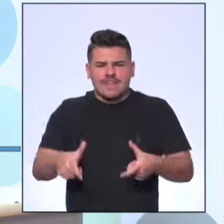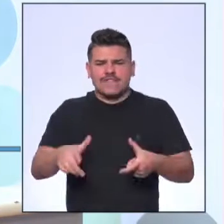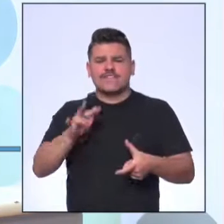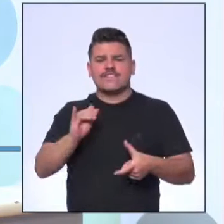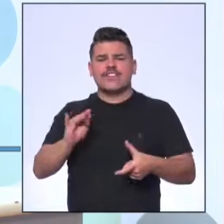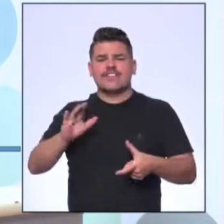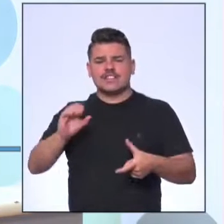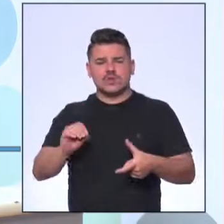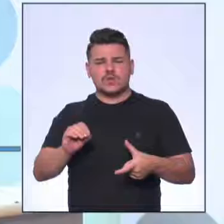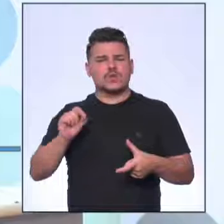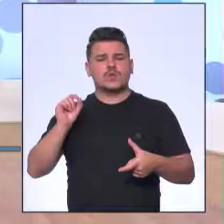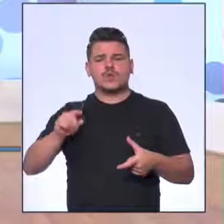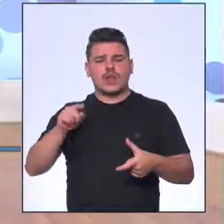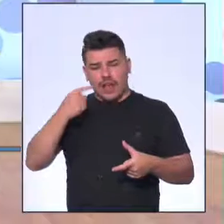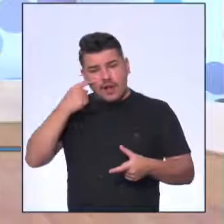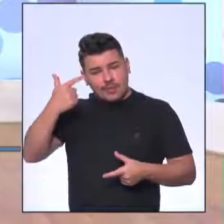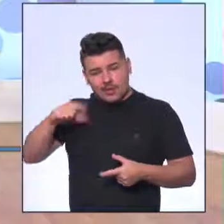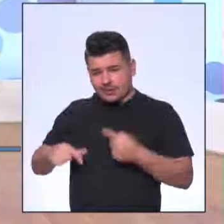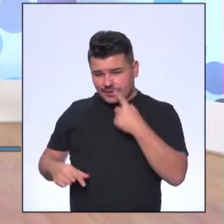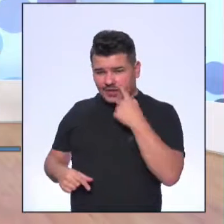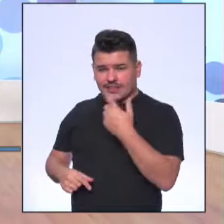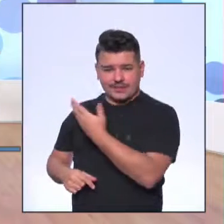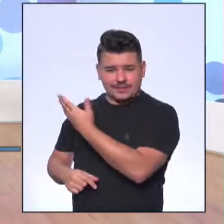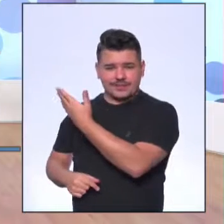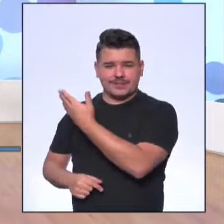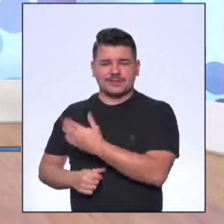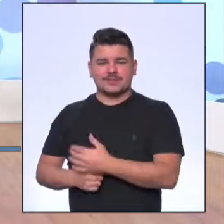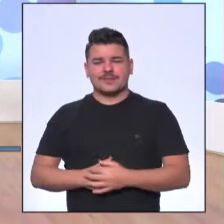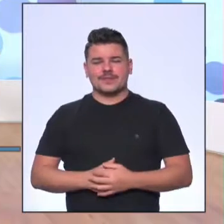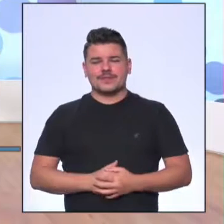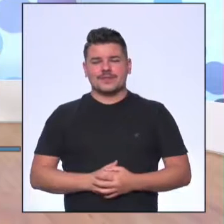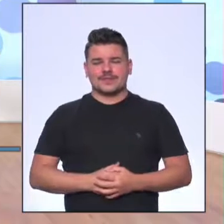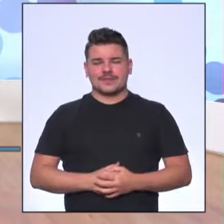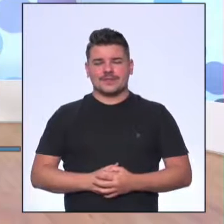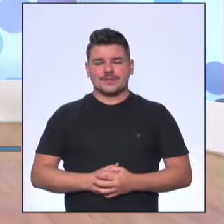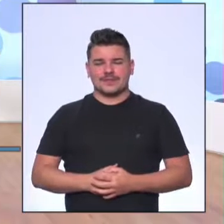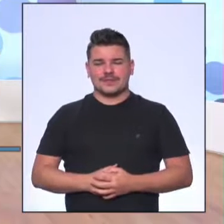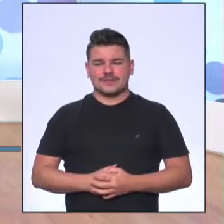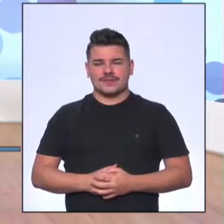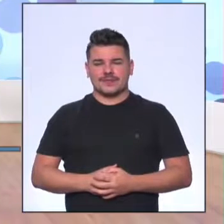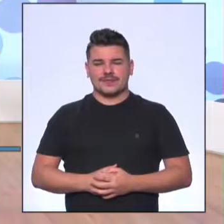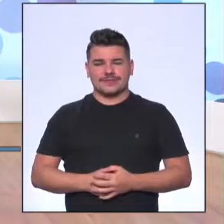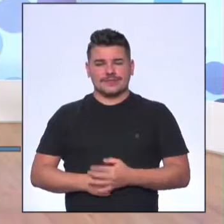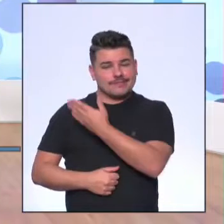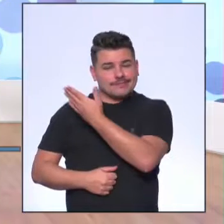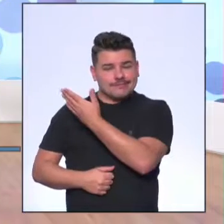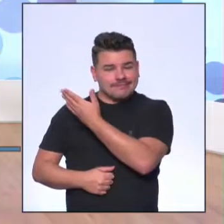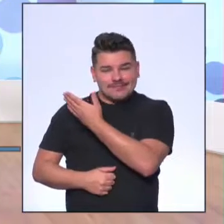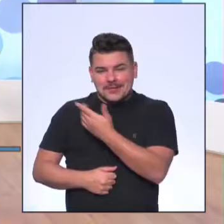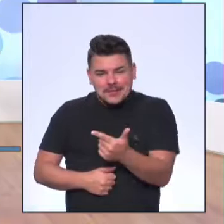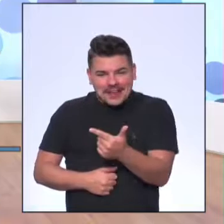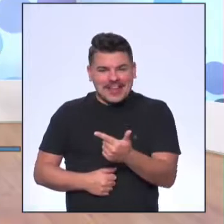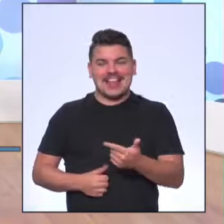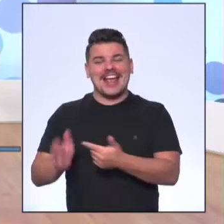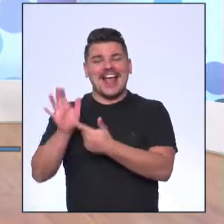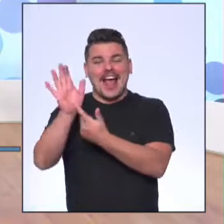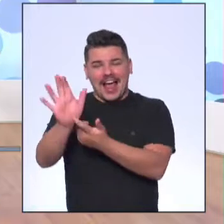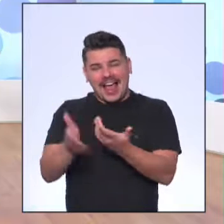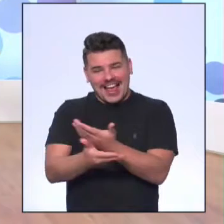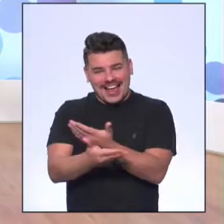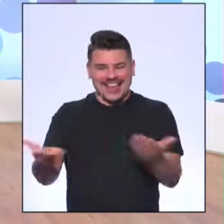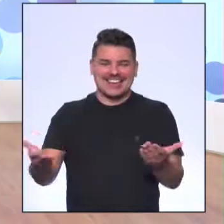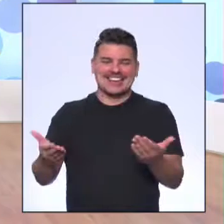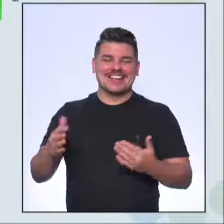conjunto? Vamos lá para o nosso próximo slide. Tá? Esse ambiente físico, tá? E esses